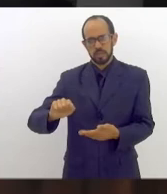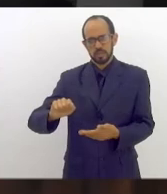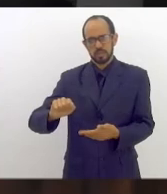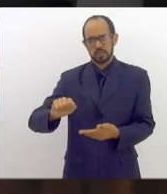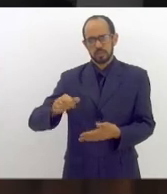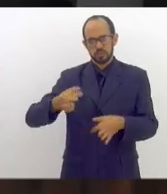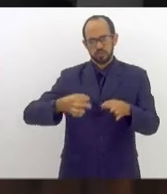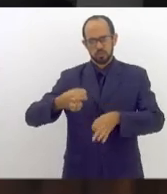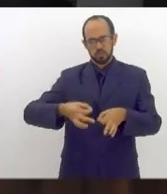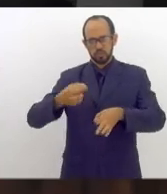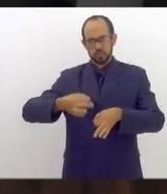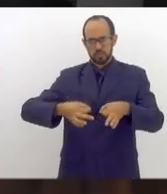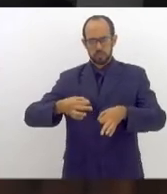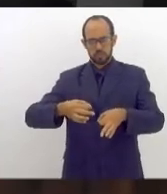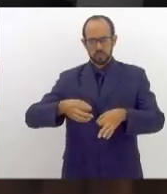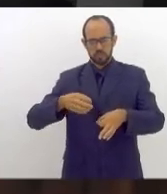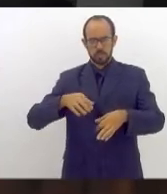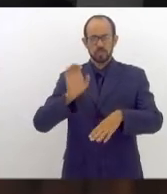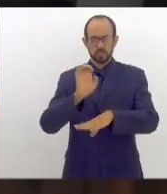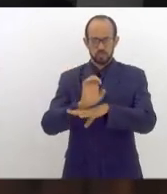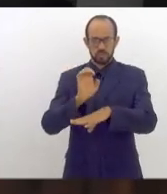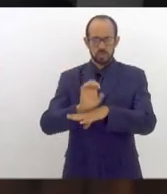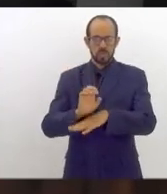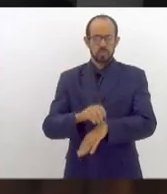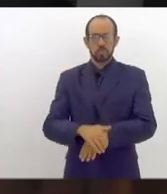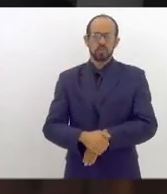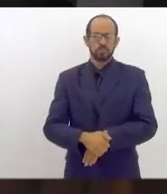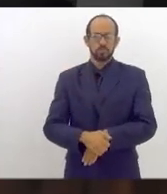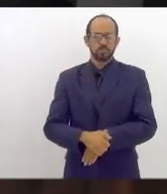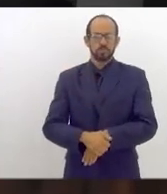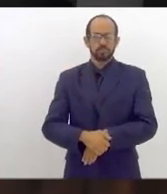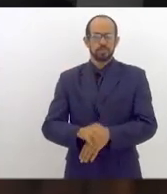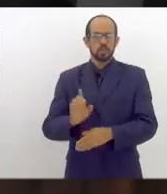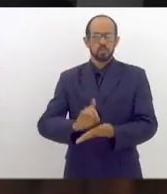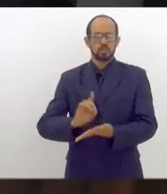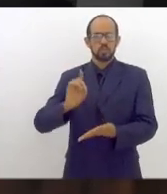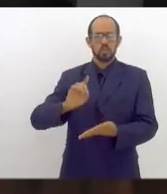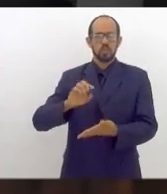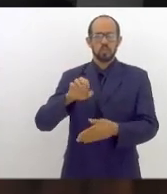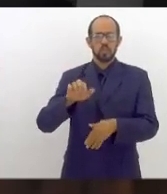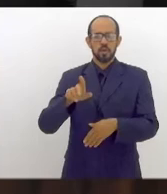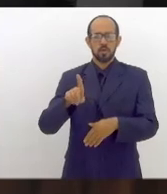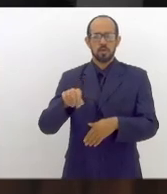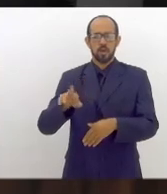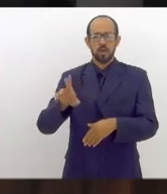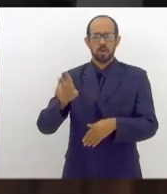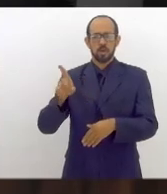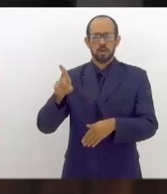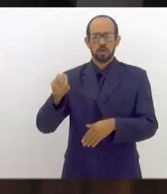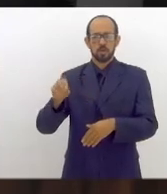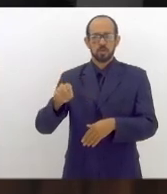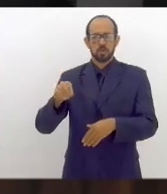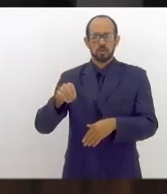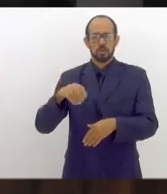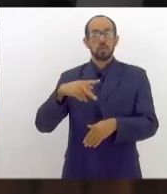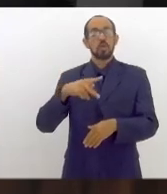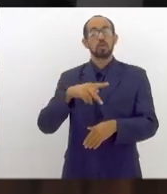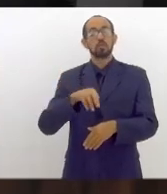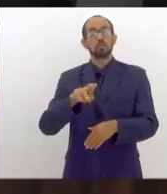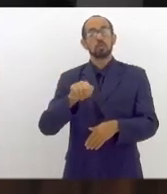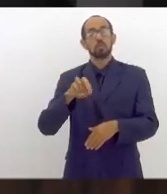da nossa Justiça Estadual Dr Eduardo Paes promotor sejam todos bem-vindos